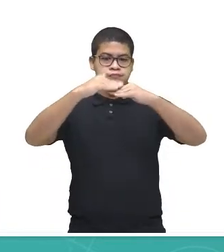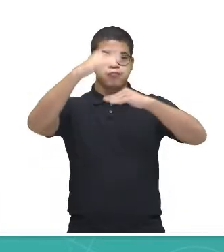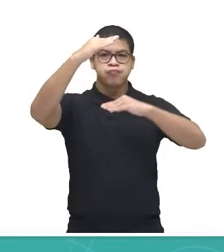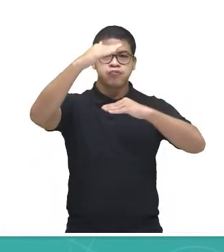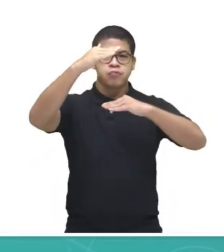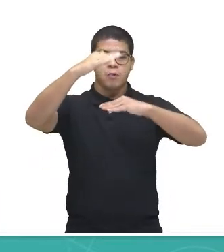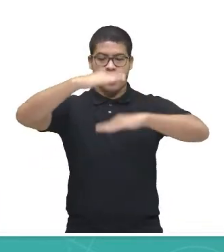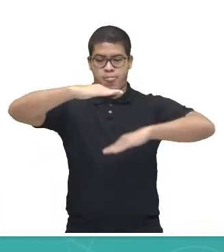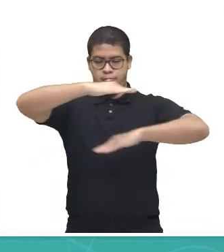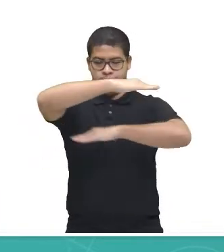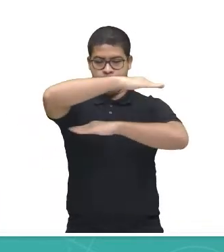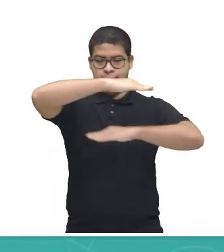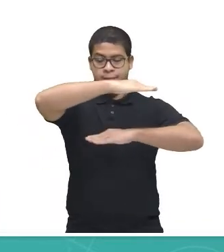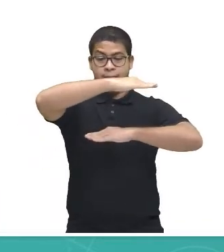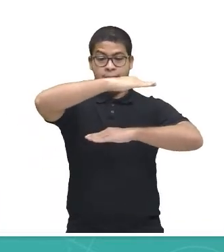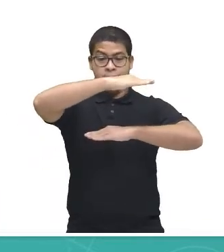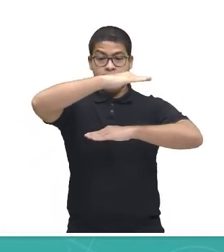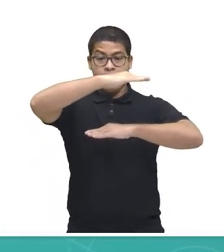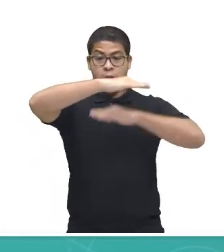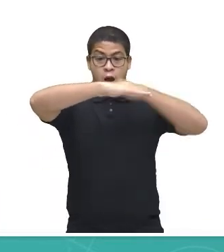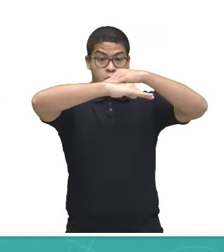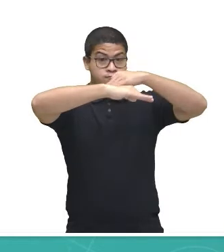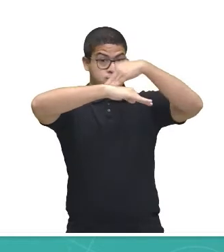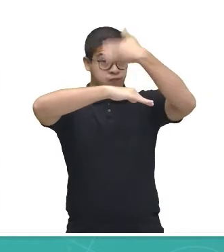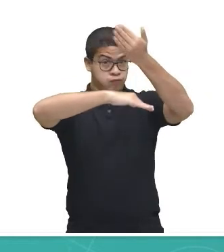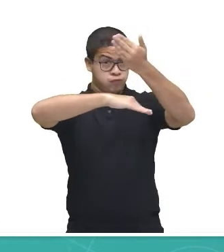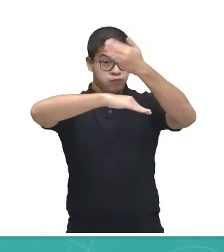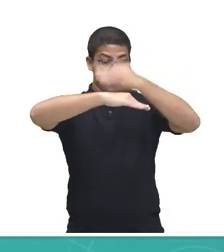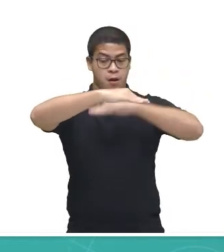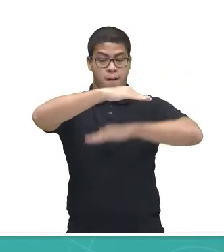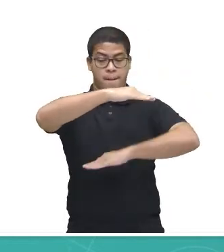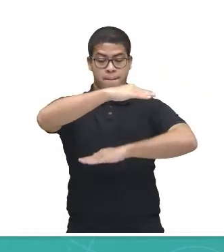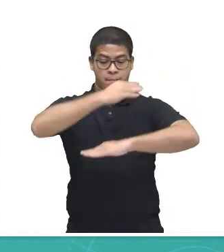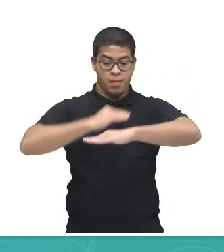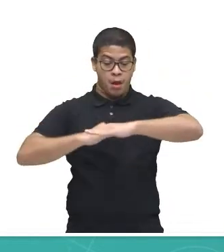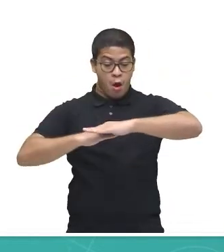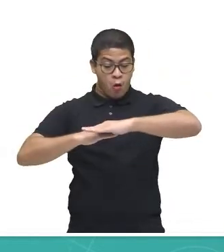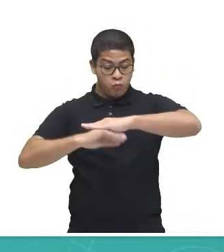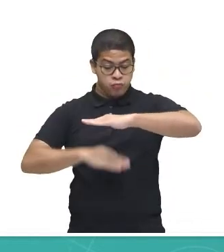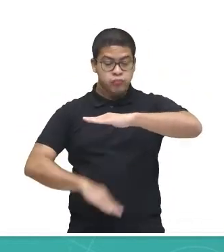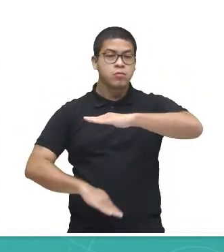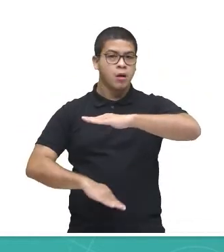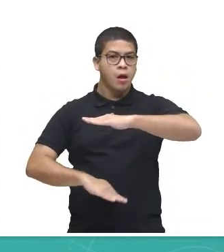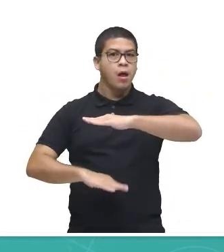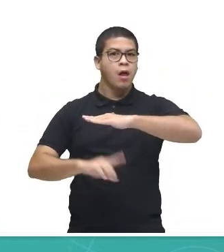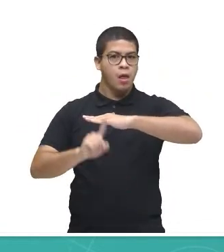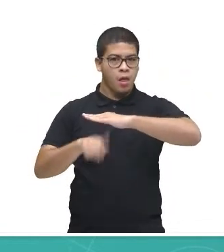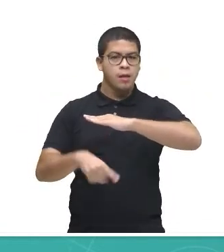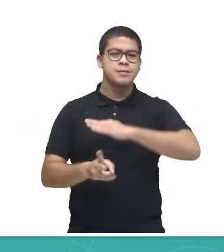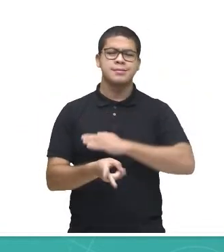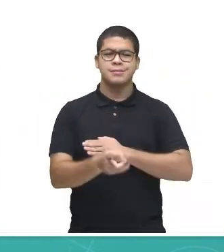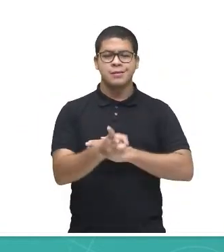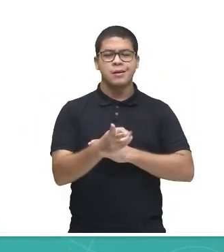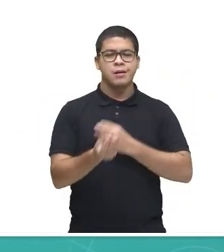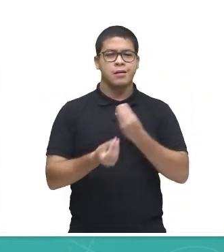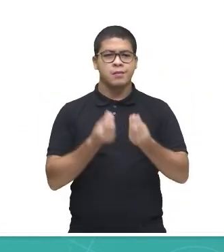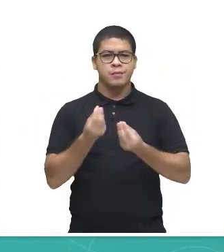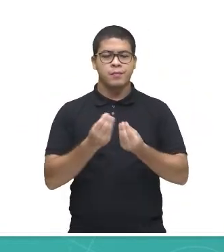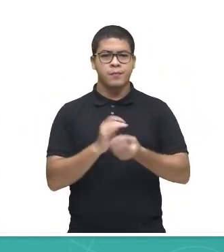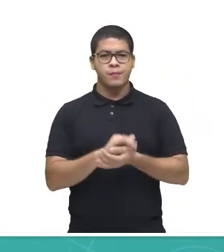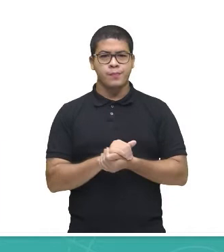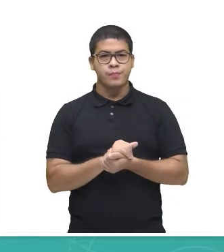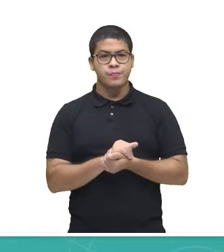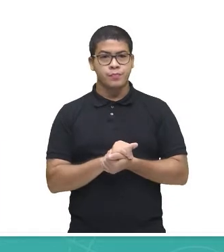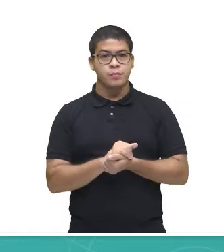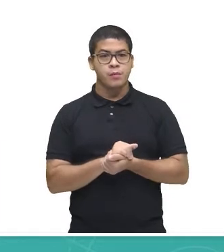abaixo das retas paralelas. E aí, nesse caso, a gente consegue identificar o seguinte, pessoal, que os colaterais,